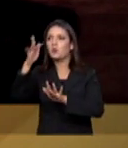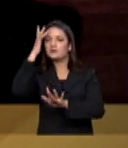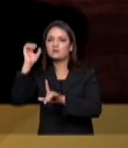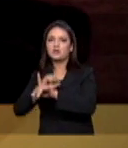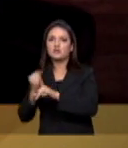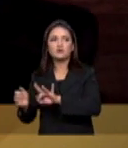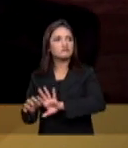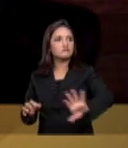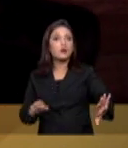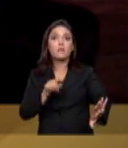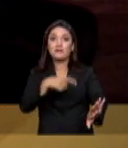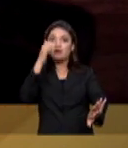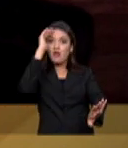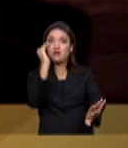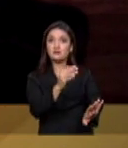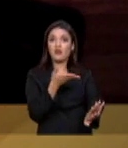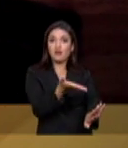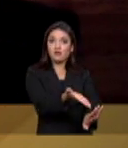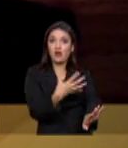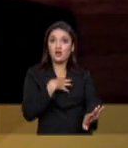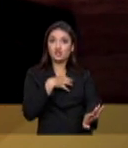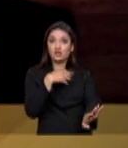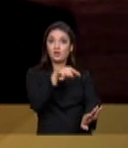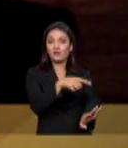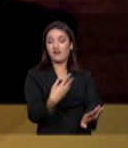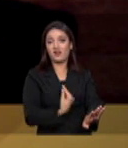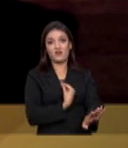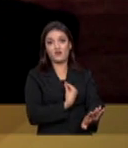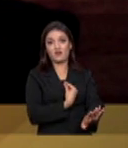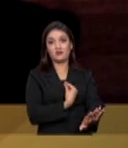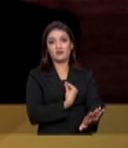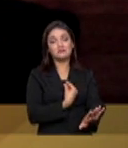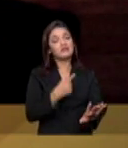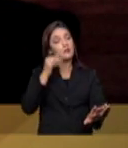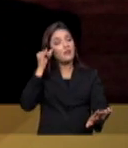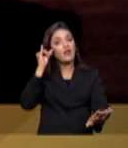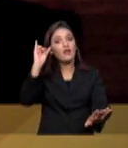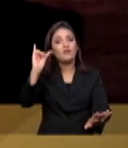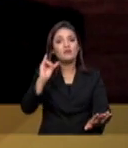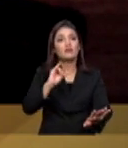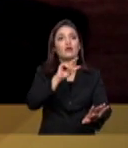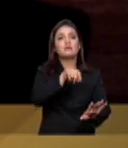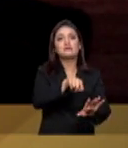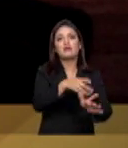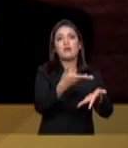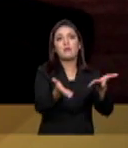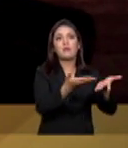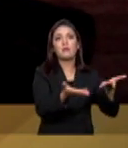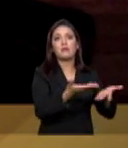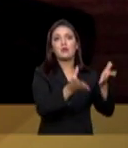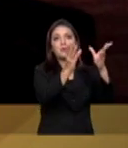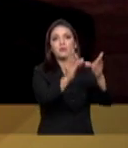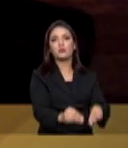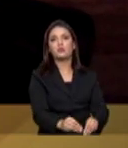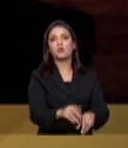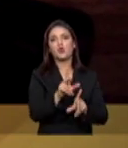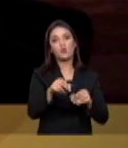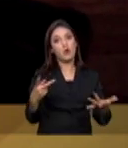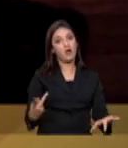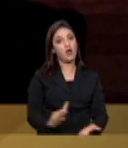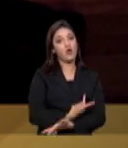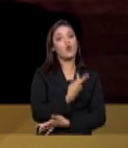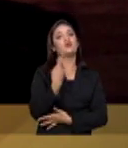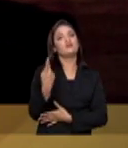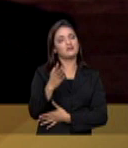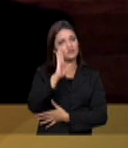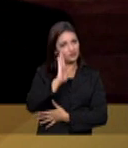pessoas em respeito ao seu modo de vida e evitando só dizimação como ocorreu no toriamente